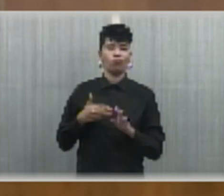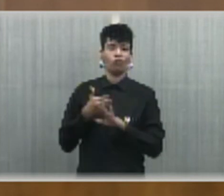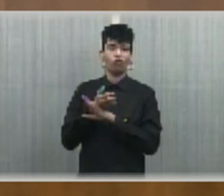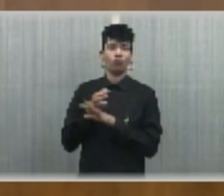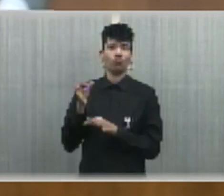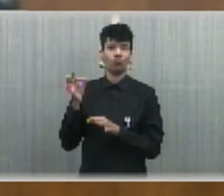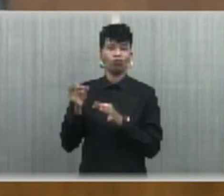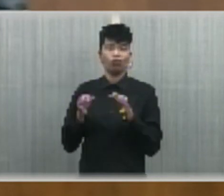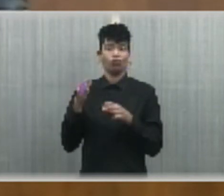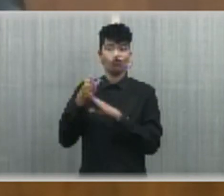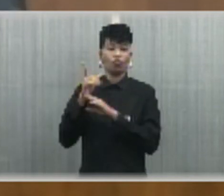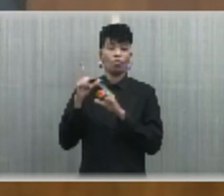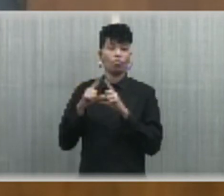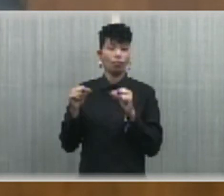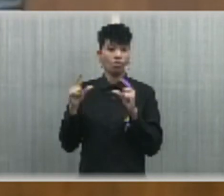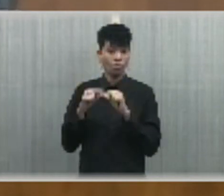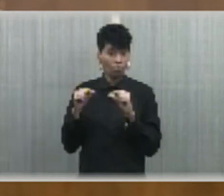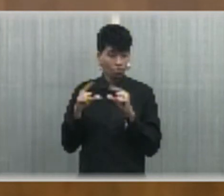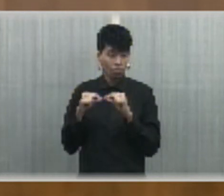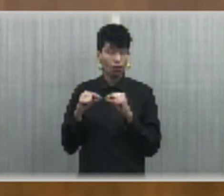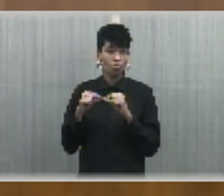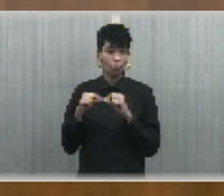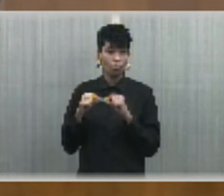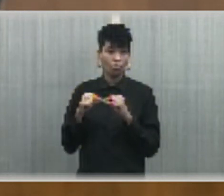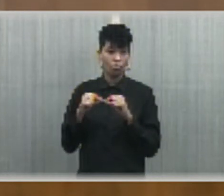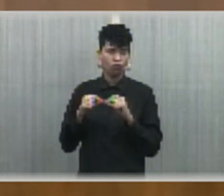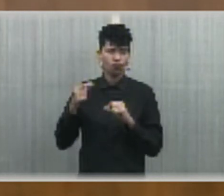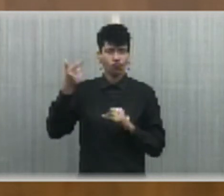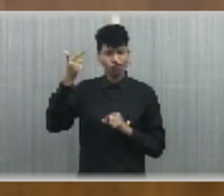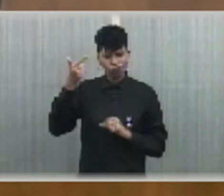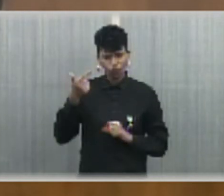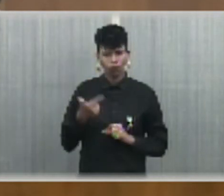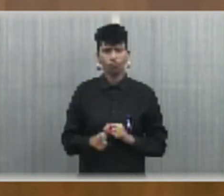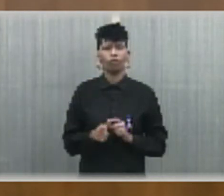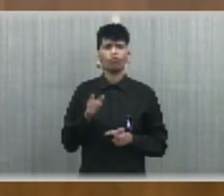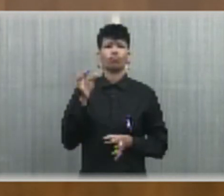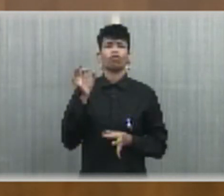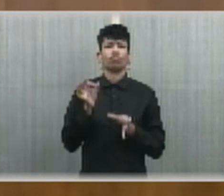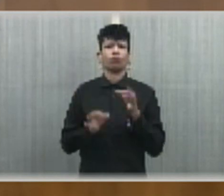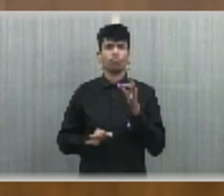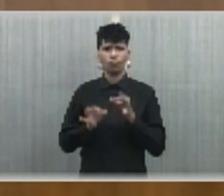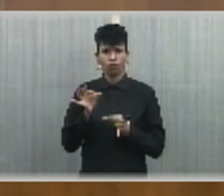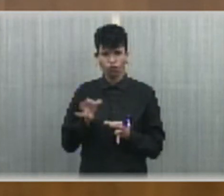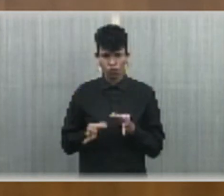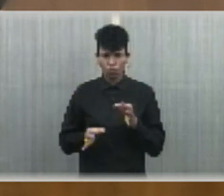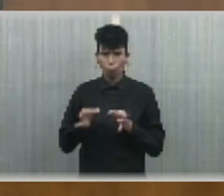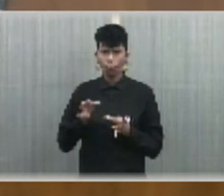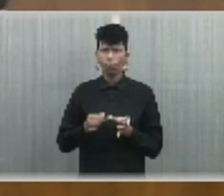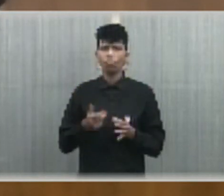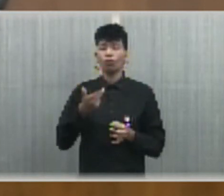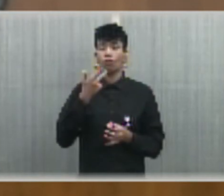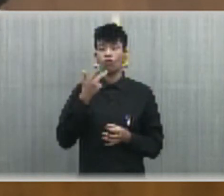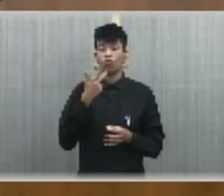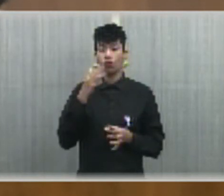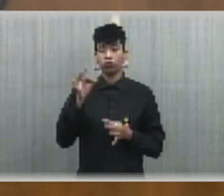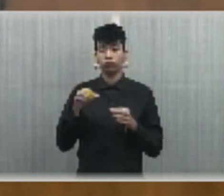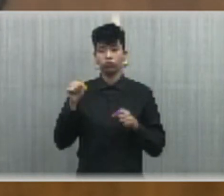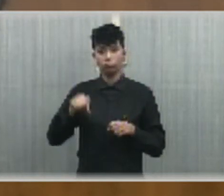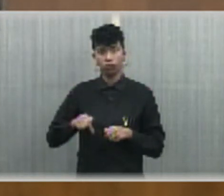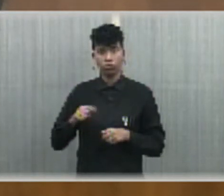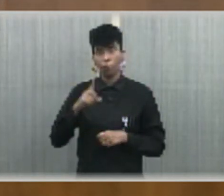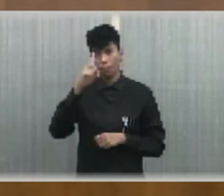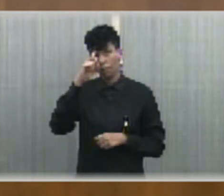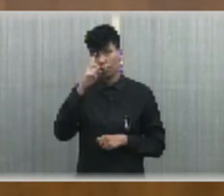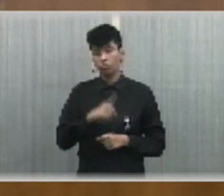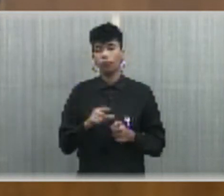para Brasília. Chegou em Brasília, novamente a Justiça ratificou o que o juiz aqui tinha mandado